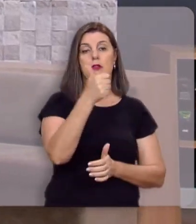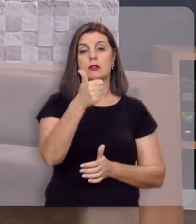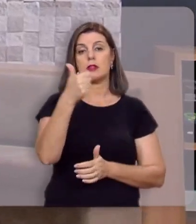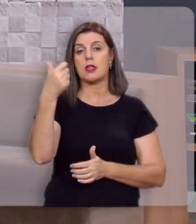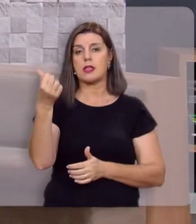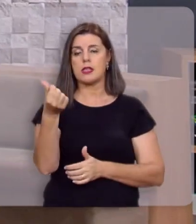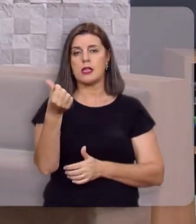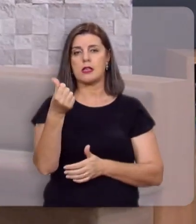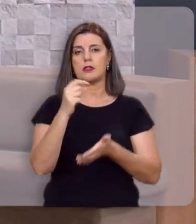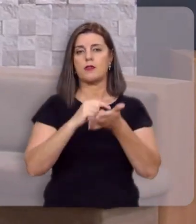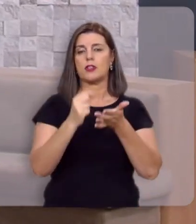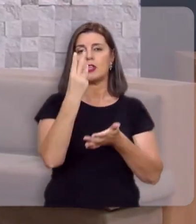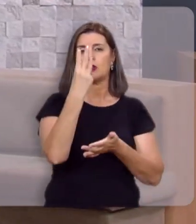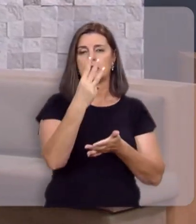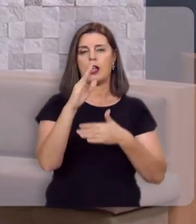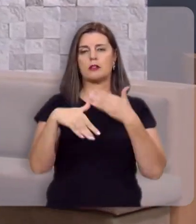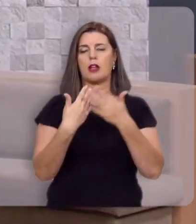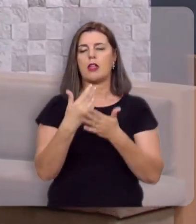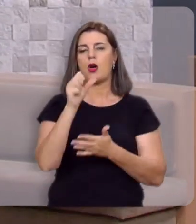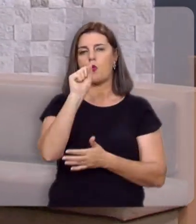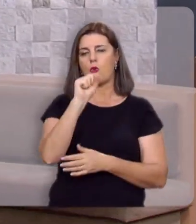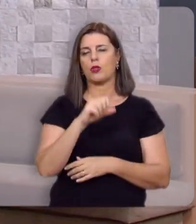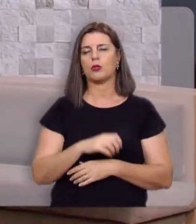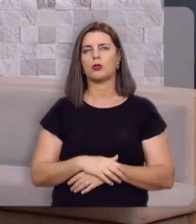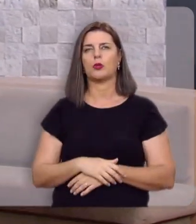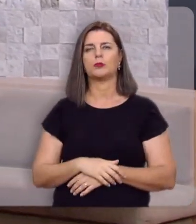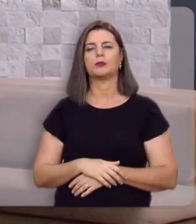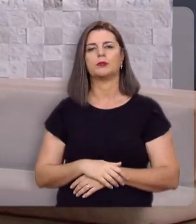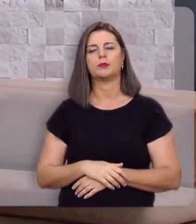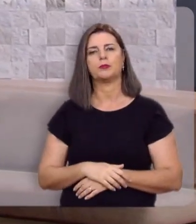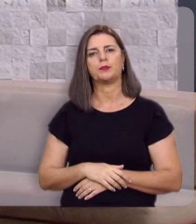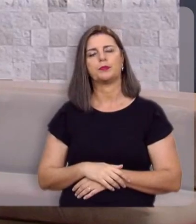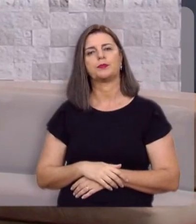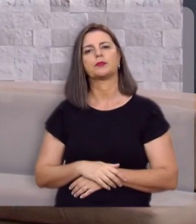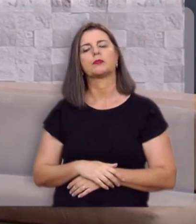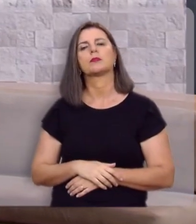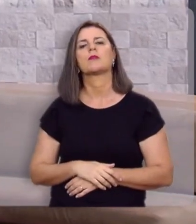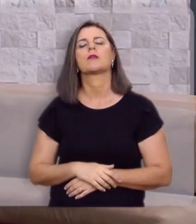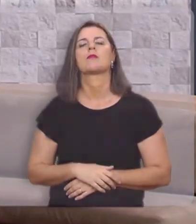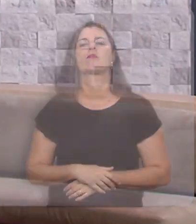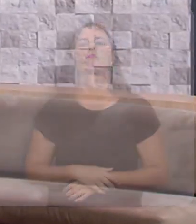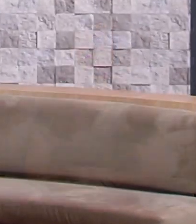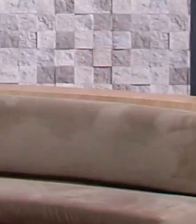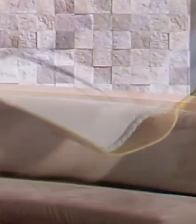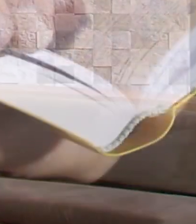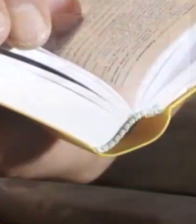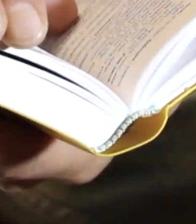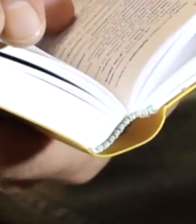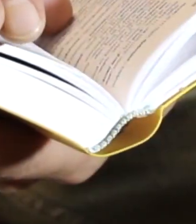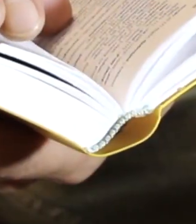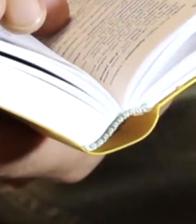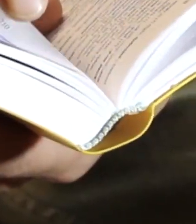116, versos 3 a 8. Vamos ouvir a leitura deste texto.